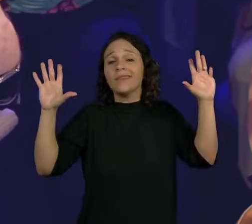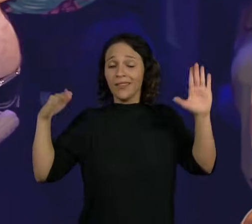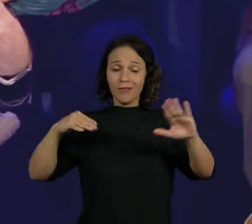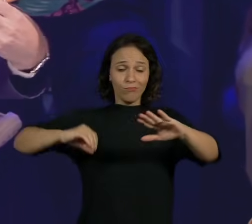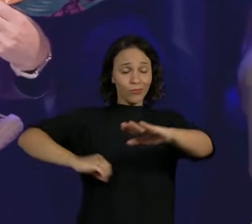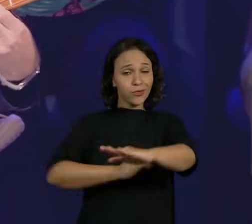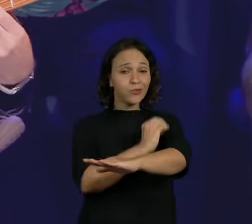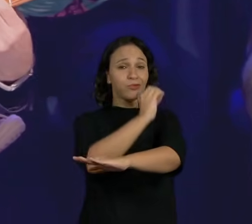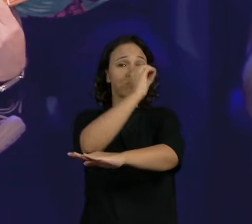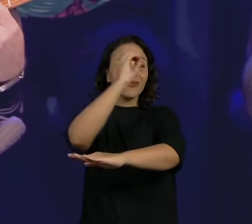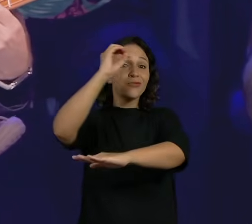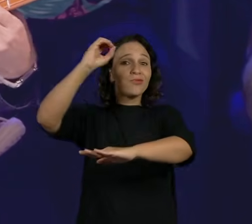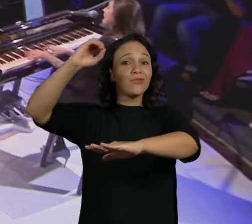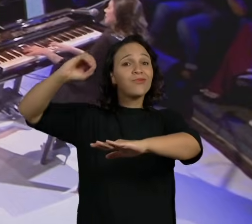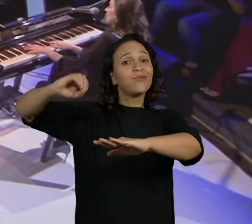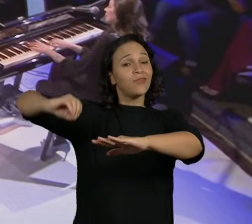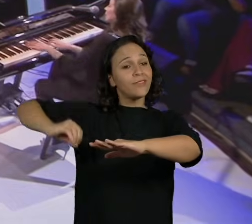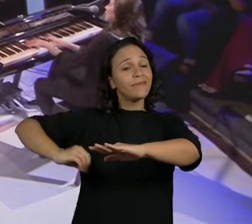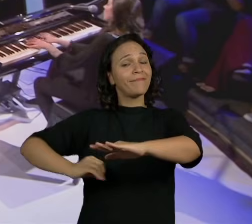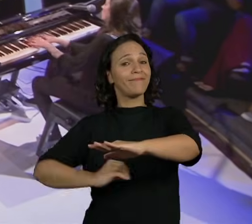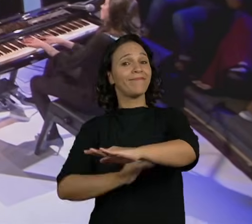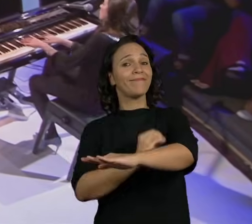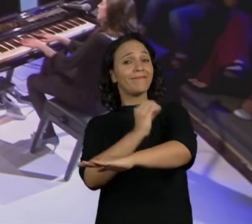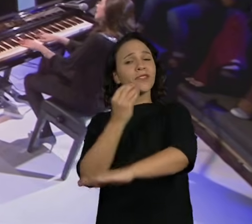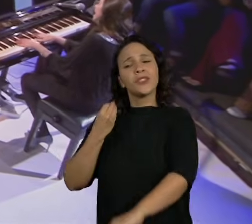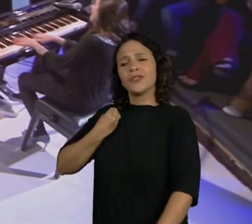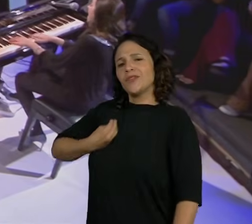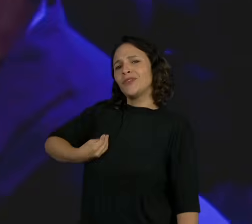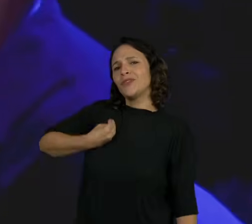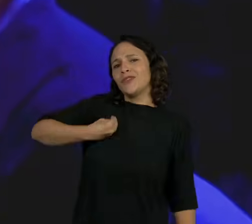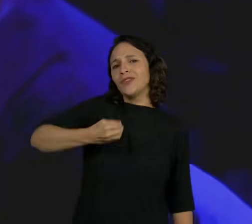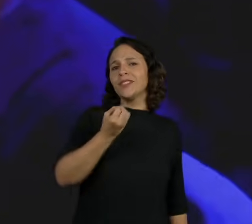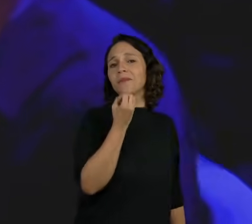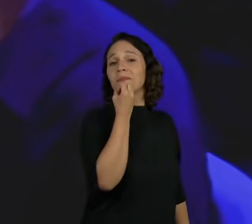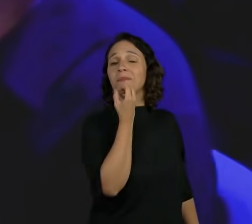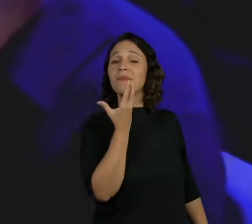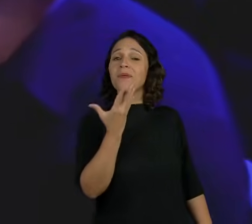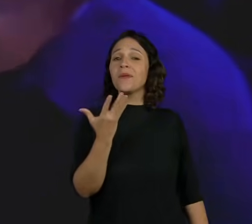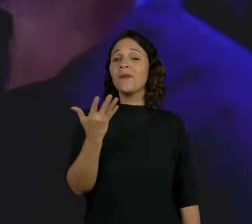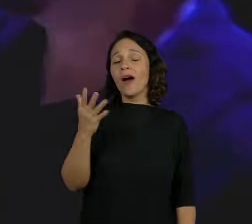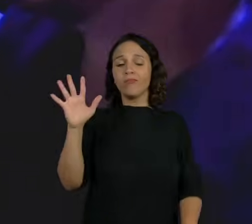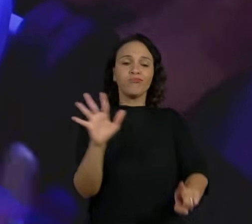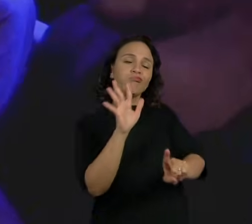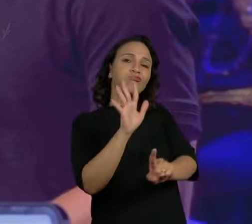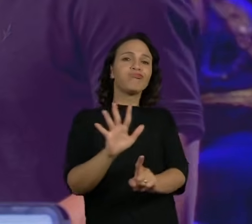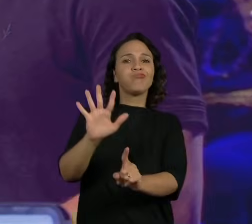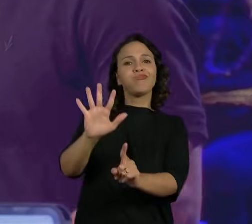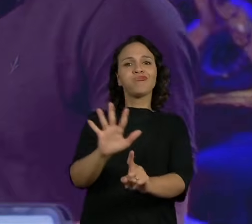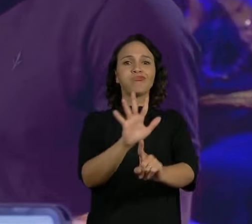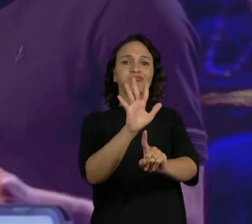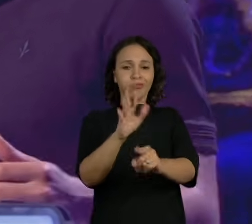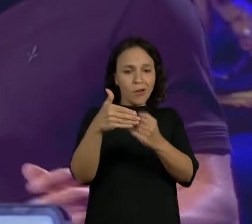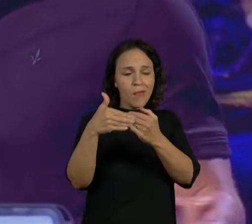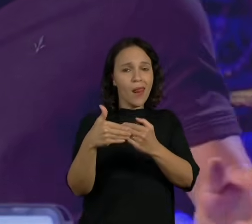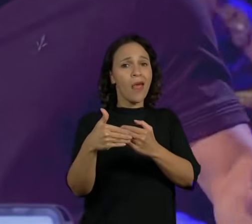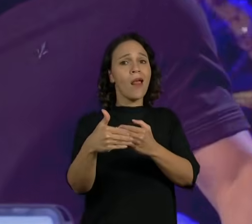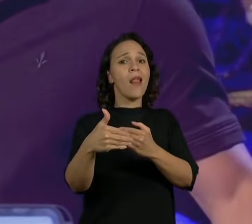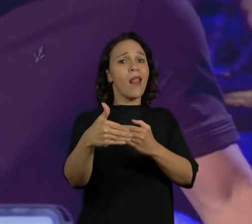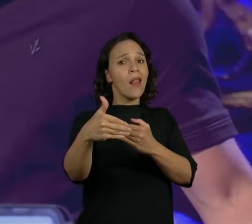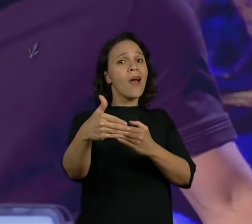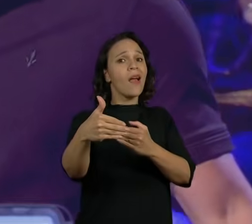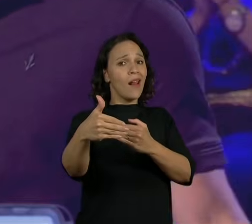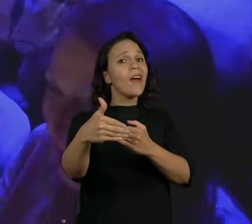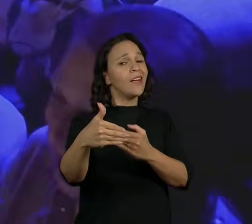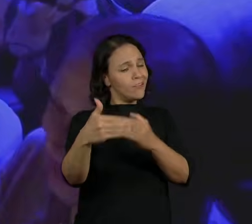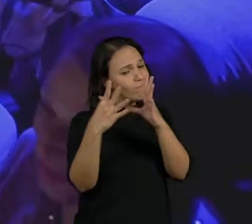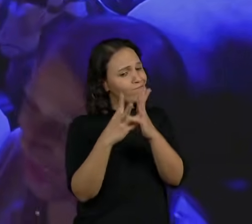dia clarear. Ai que vida boa, ai que vida boa, o sanatório